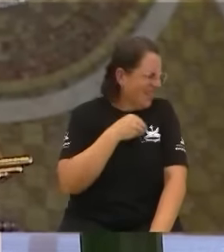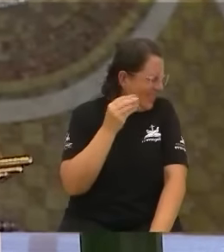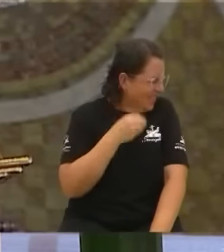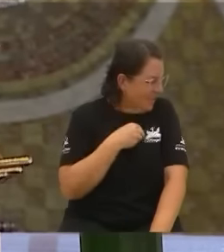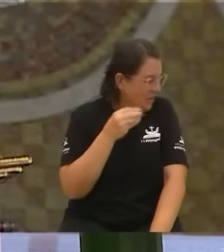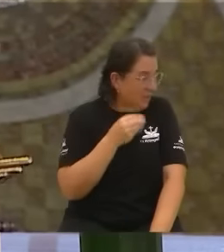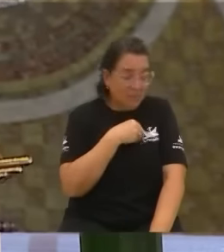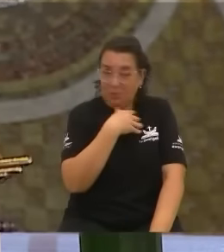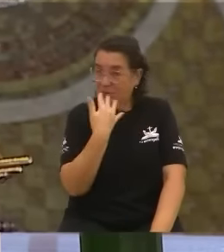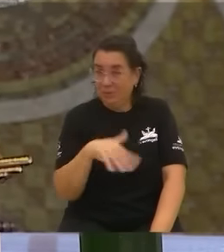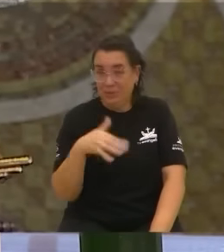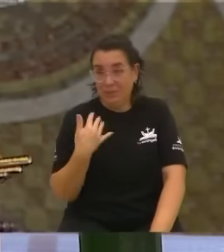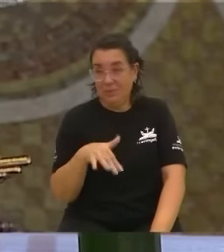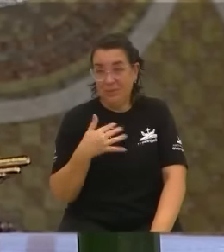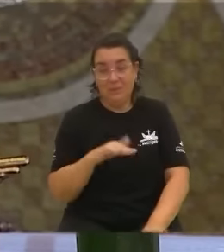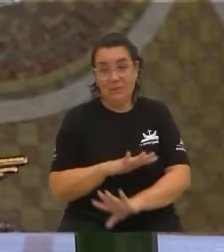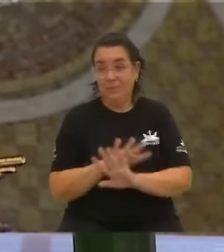público,